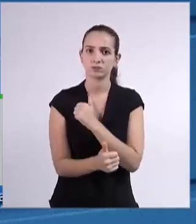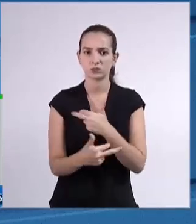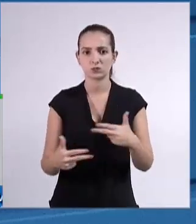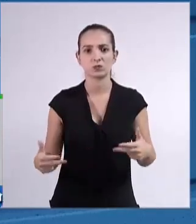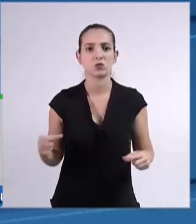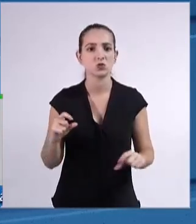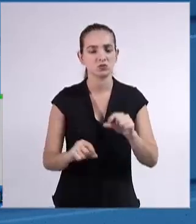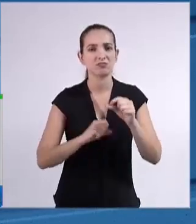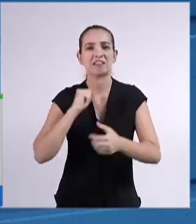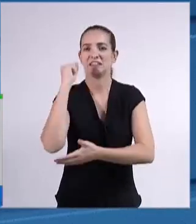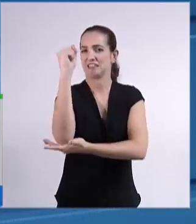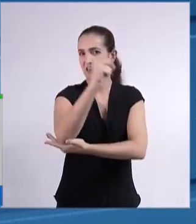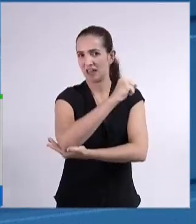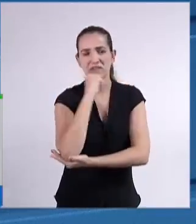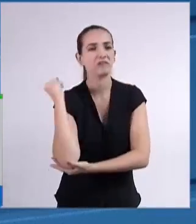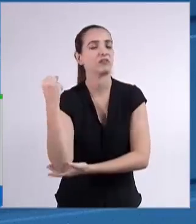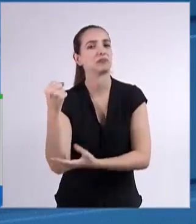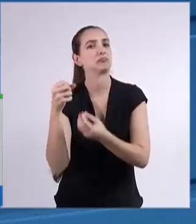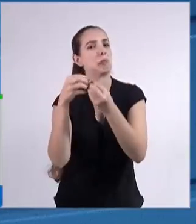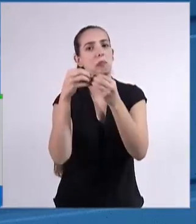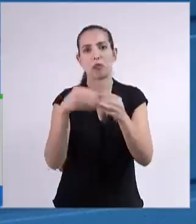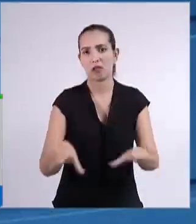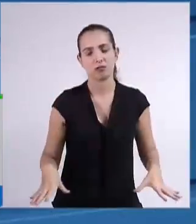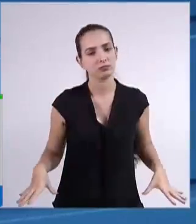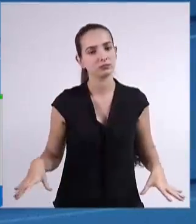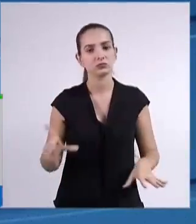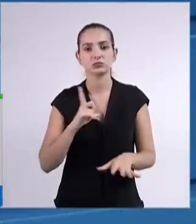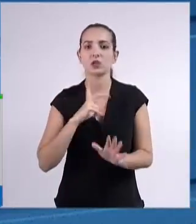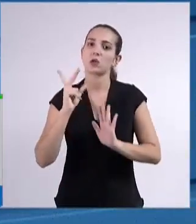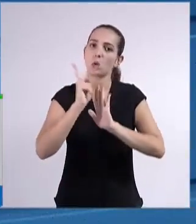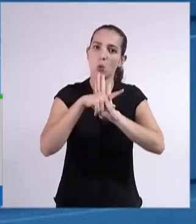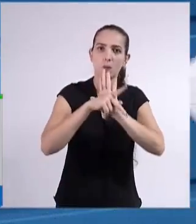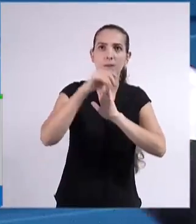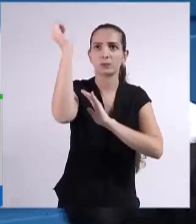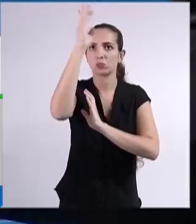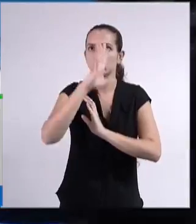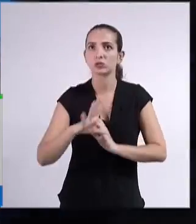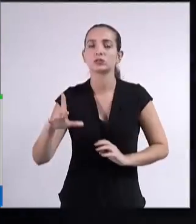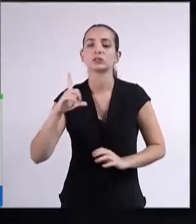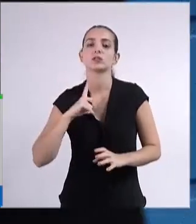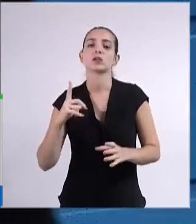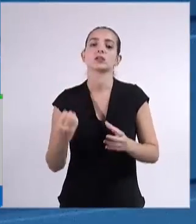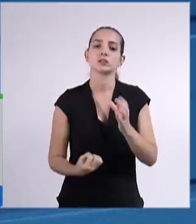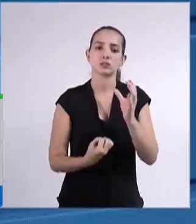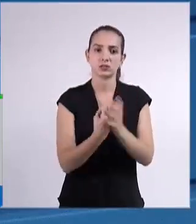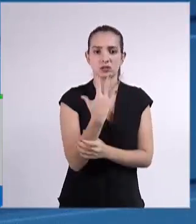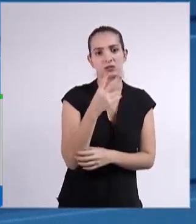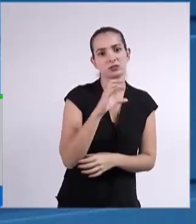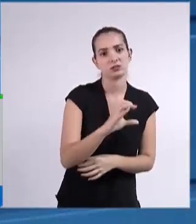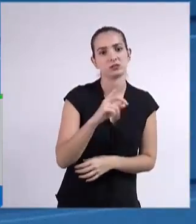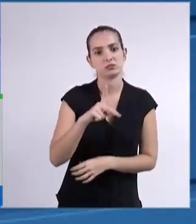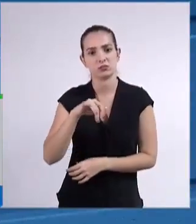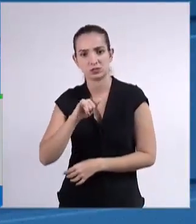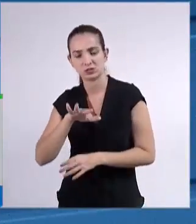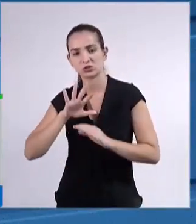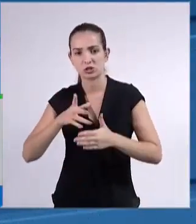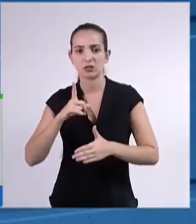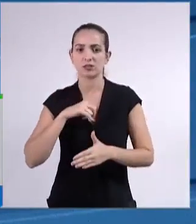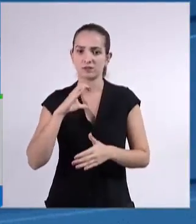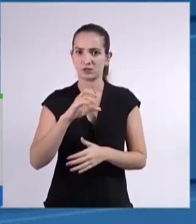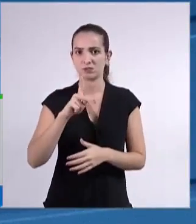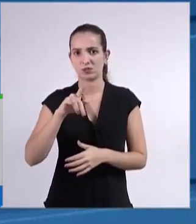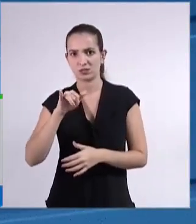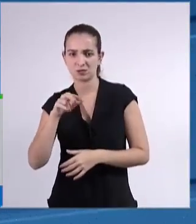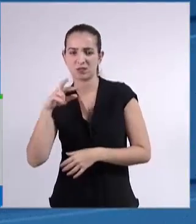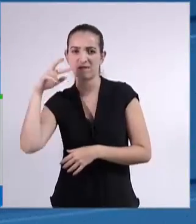coisa escabrosa, vergonhosa, né? Já se tentou no plano nacional instalação de CPI, já houve CPI para investigar